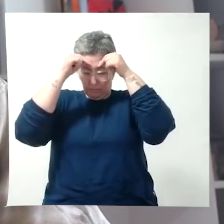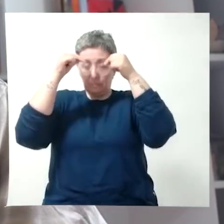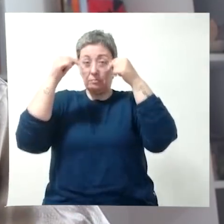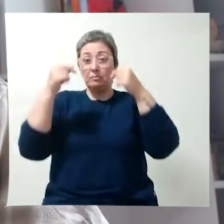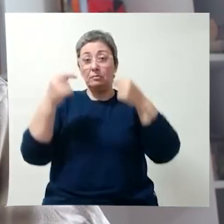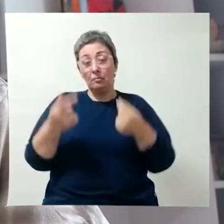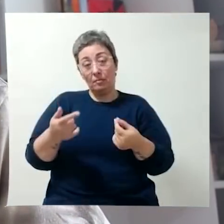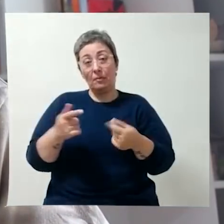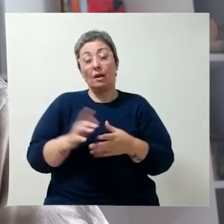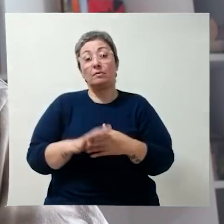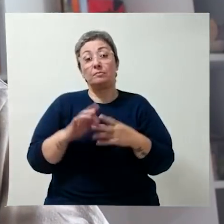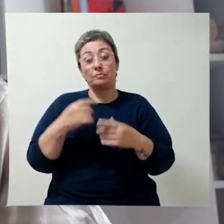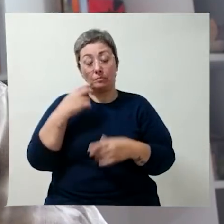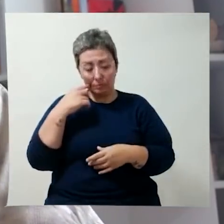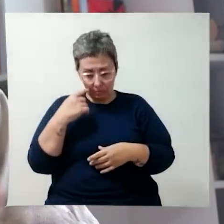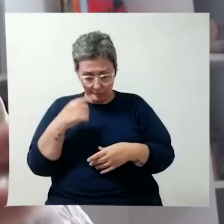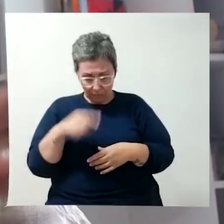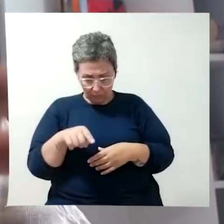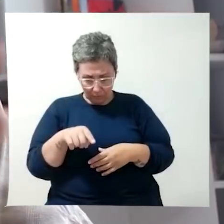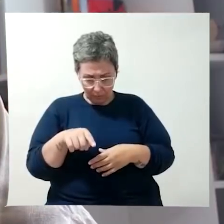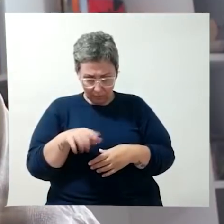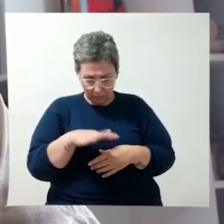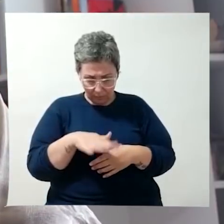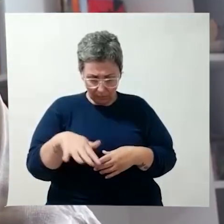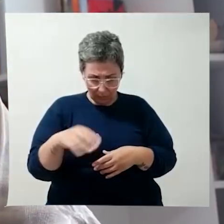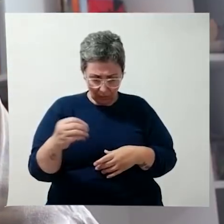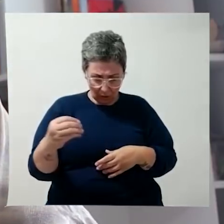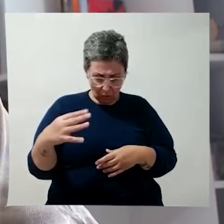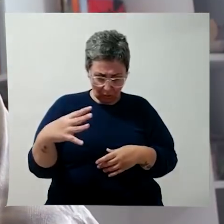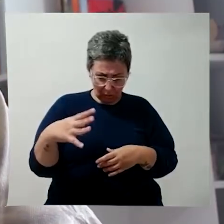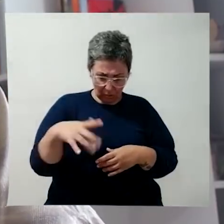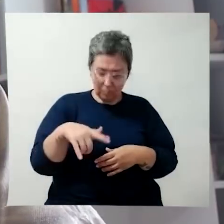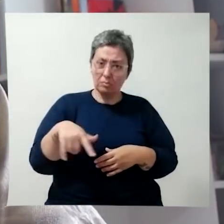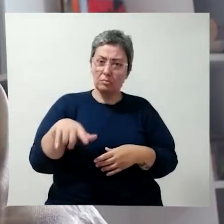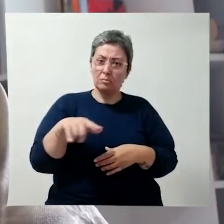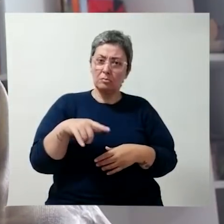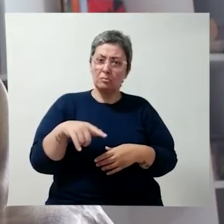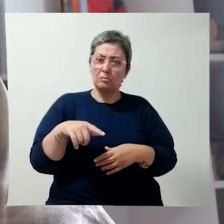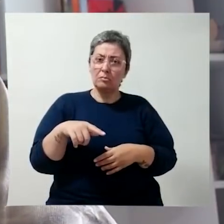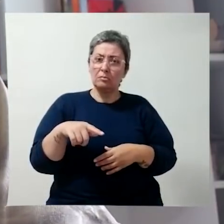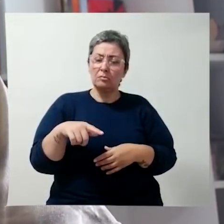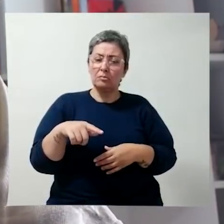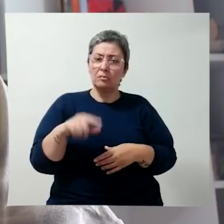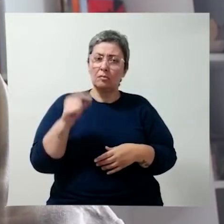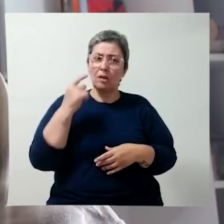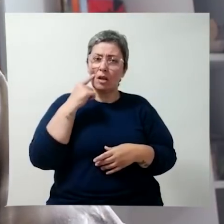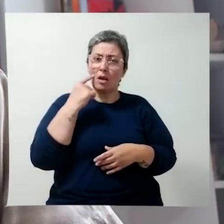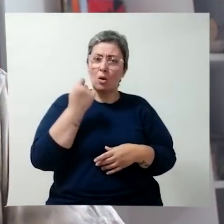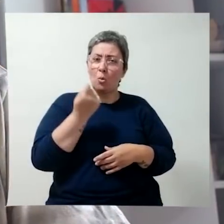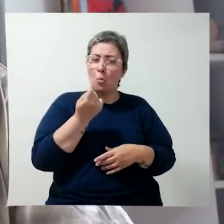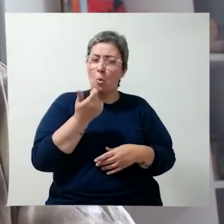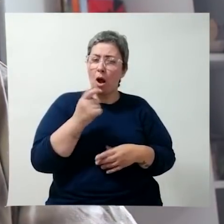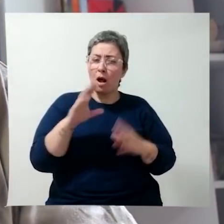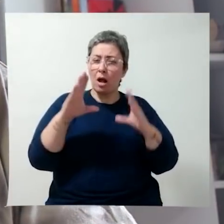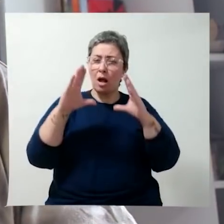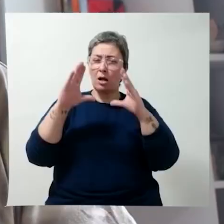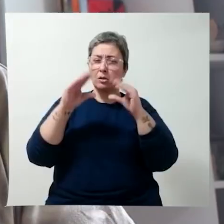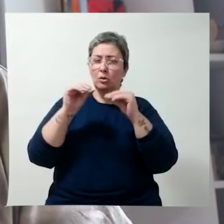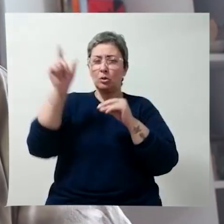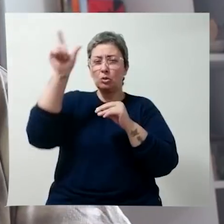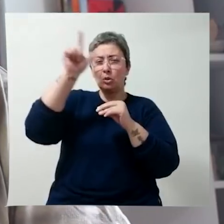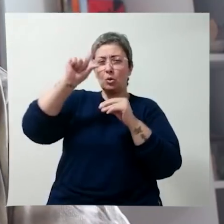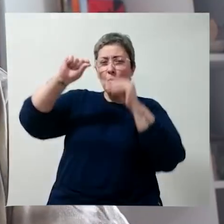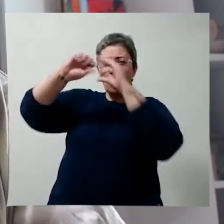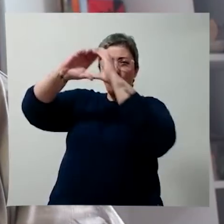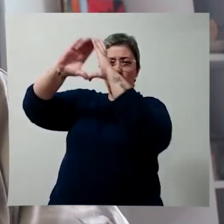um pouco mais aliviada, ela viu lá no meio do grande rio uma luz. Era quase noite de lua